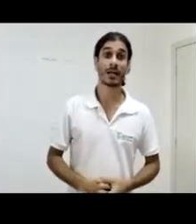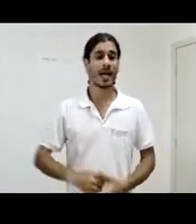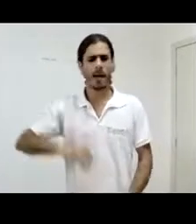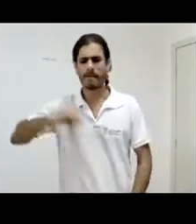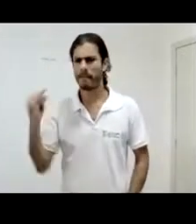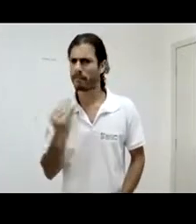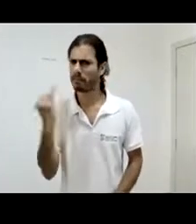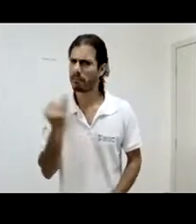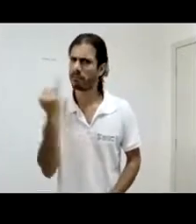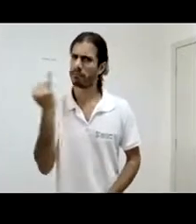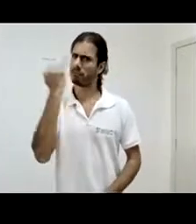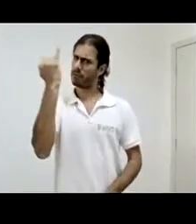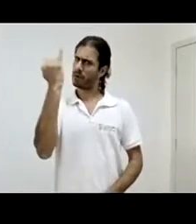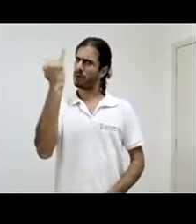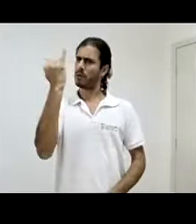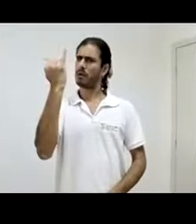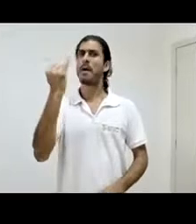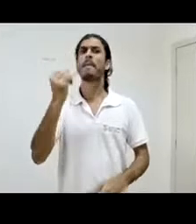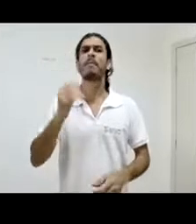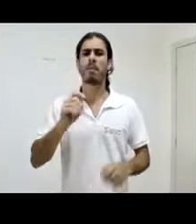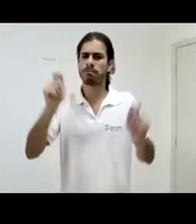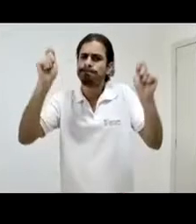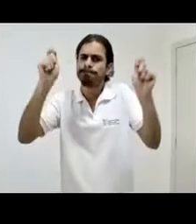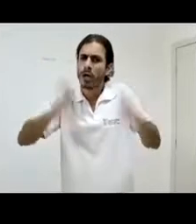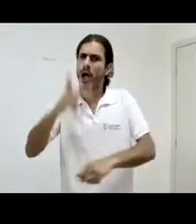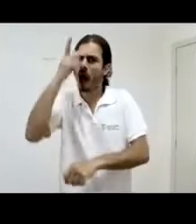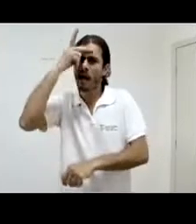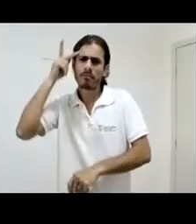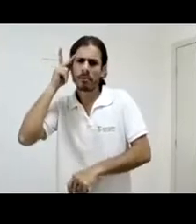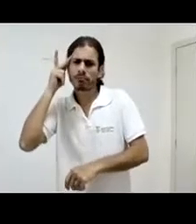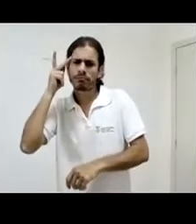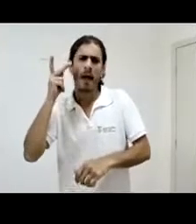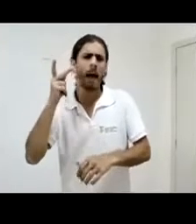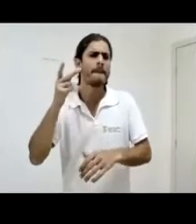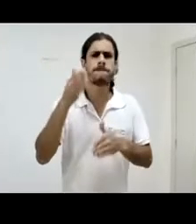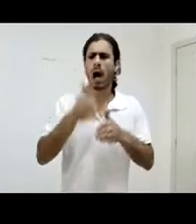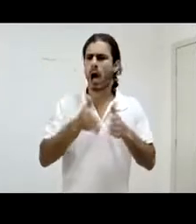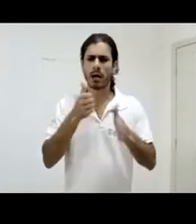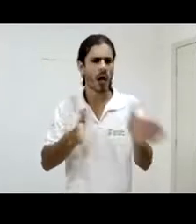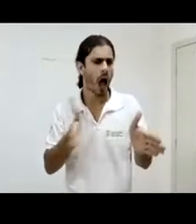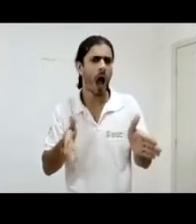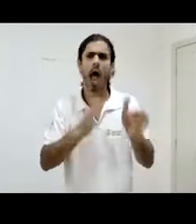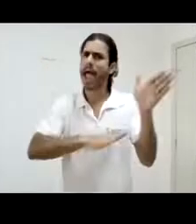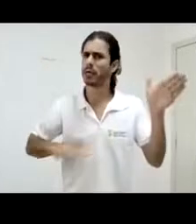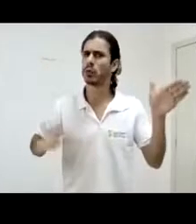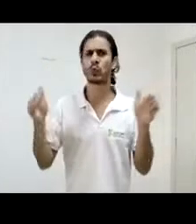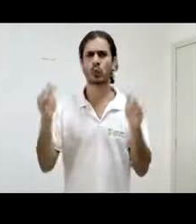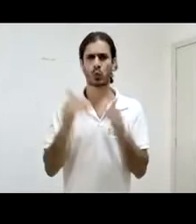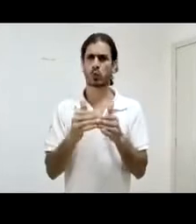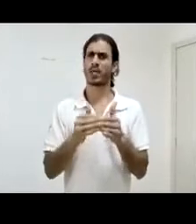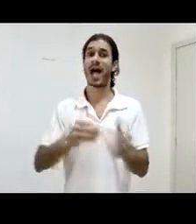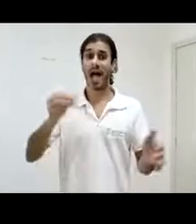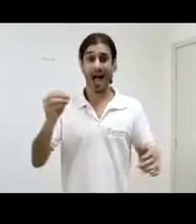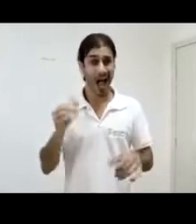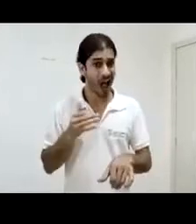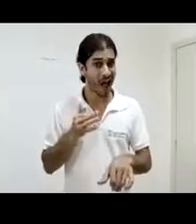participar plenamente na sociedade, e o oposto também é verdadeiro, ou seja, a falta de informação, ela contribui